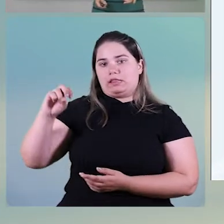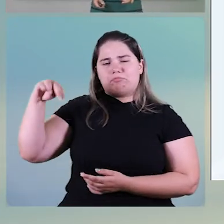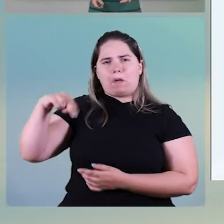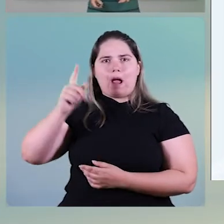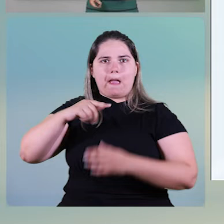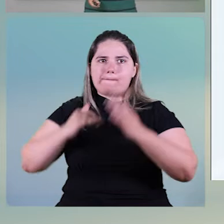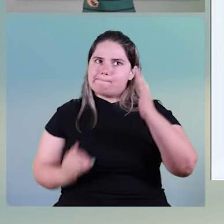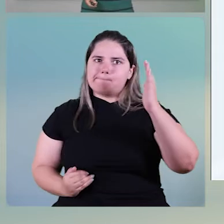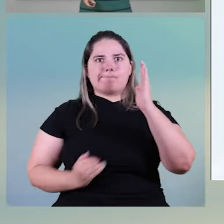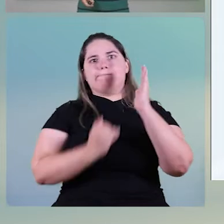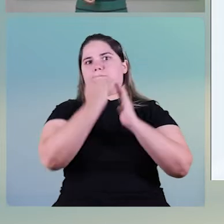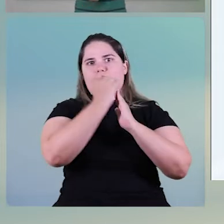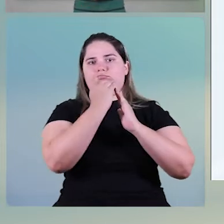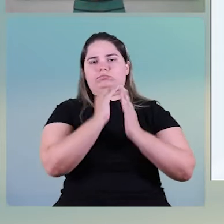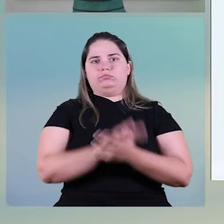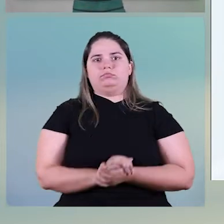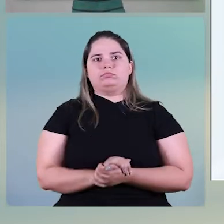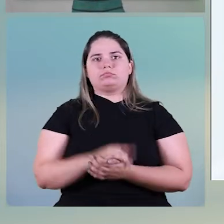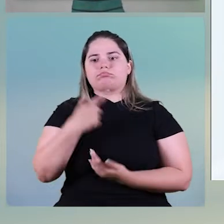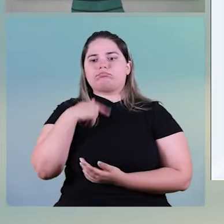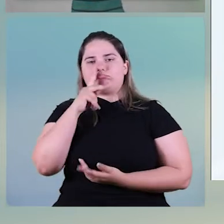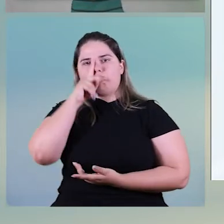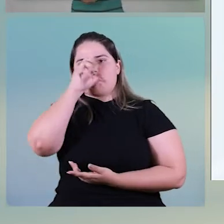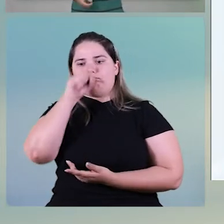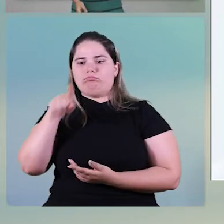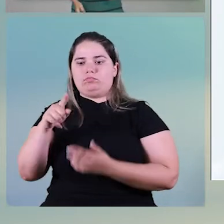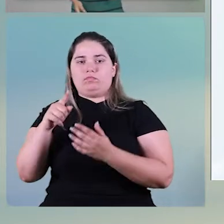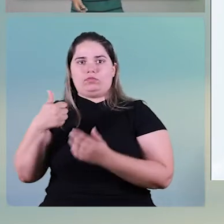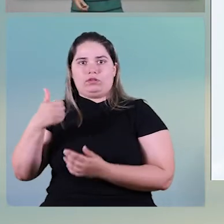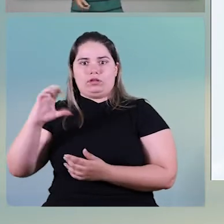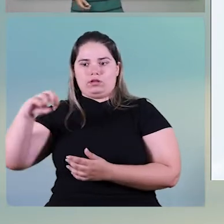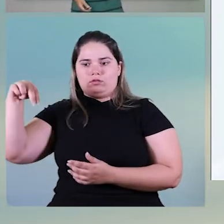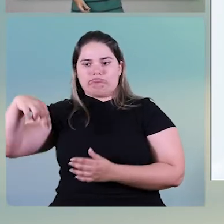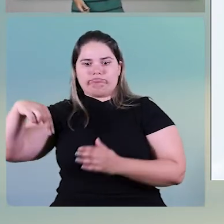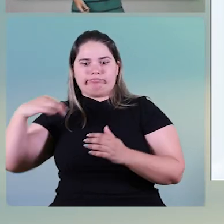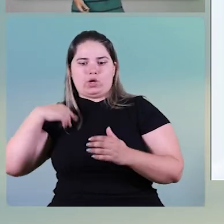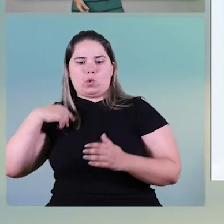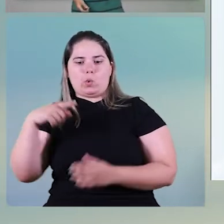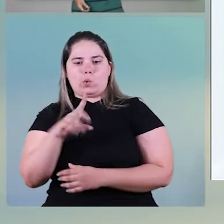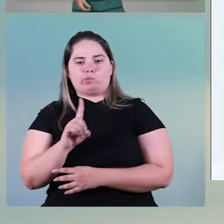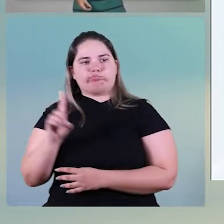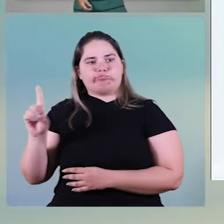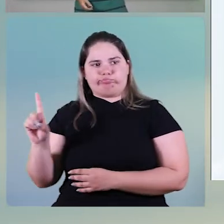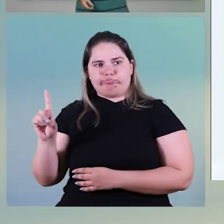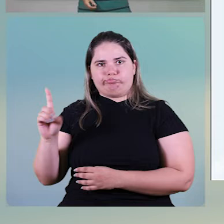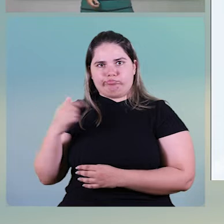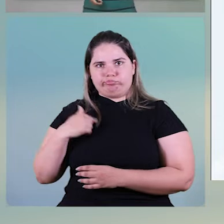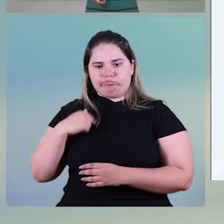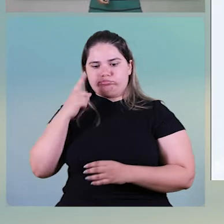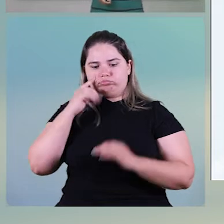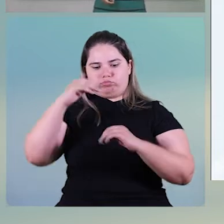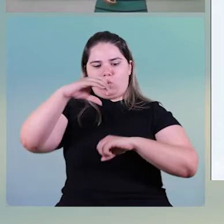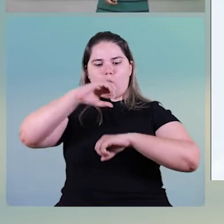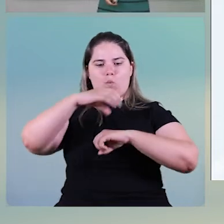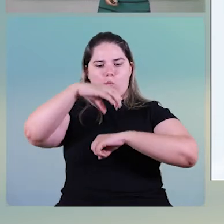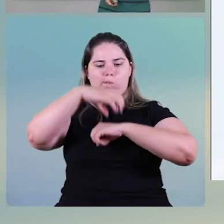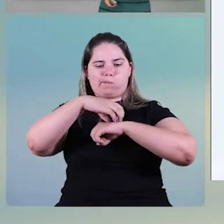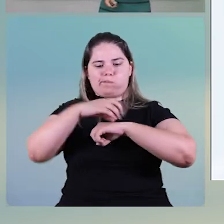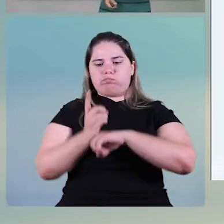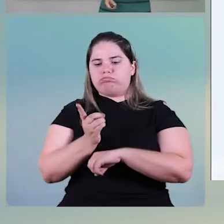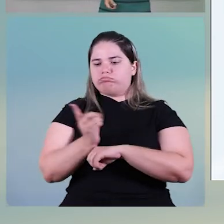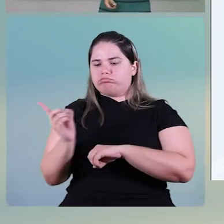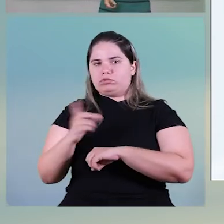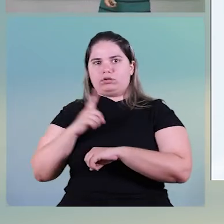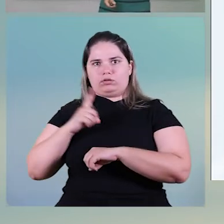tá? Quando eu apliquei uma força de 10 newtons para a direita para arrastar a caixa, a superfície conseguiu